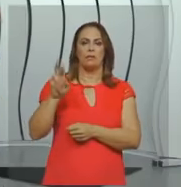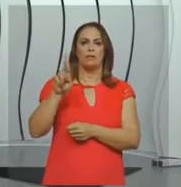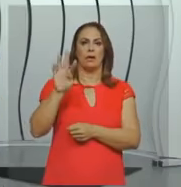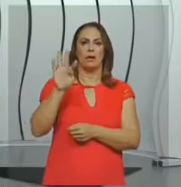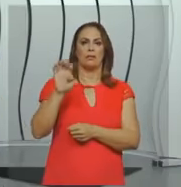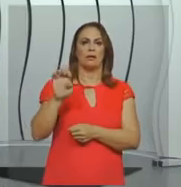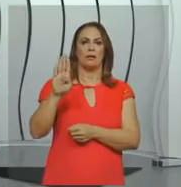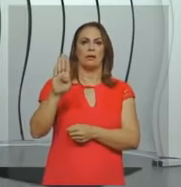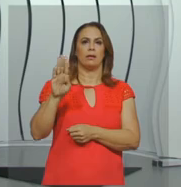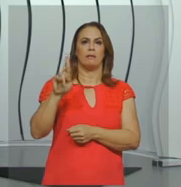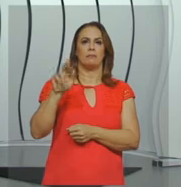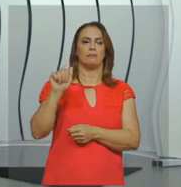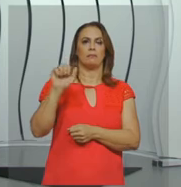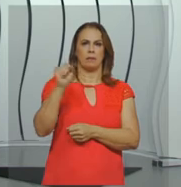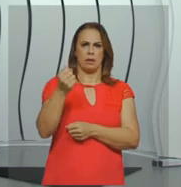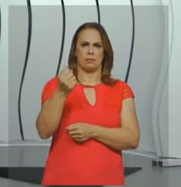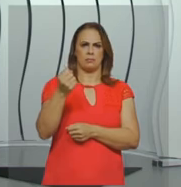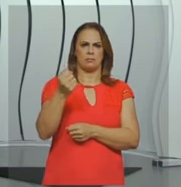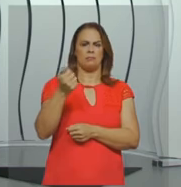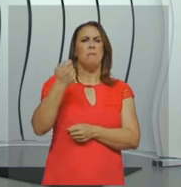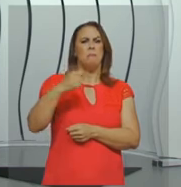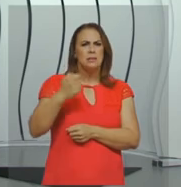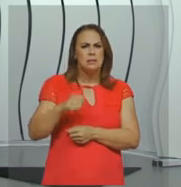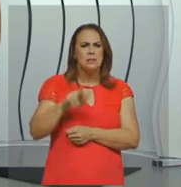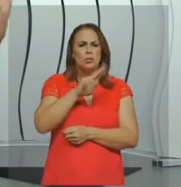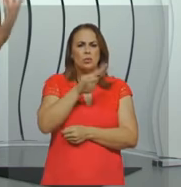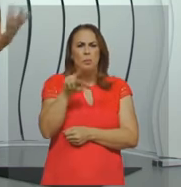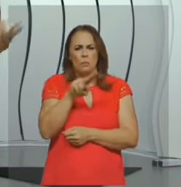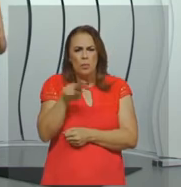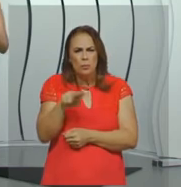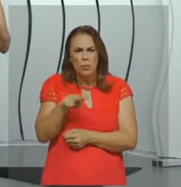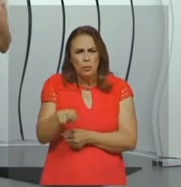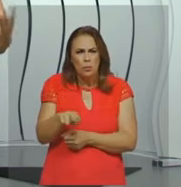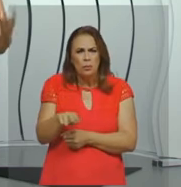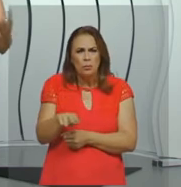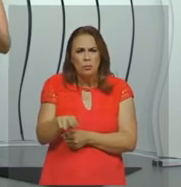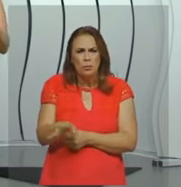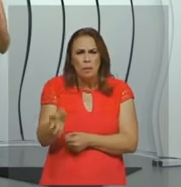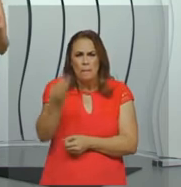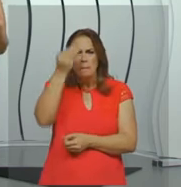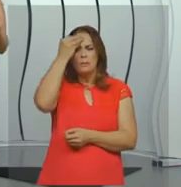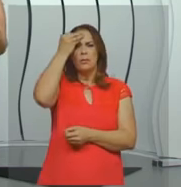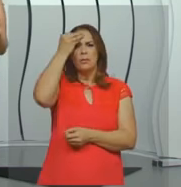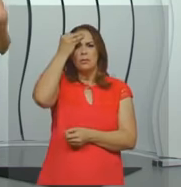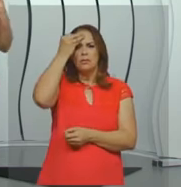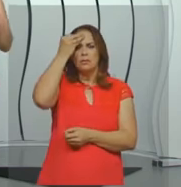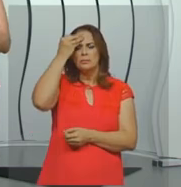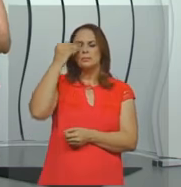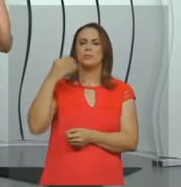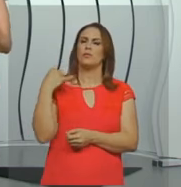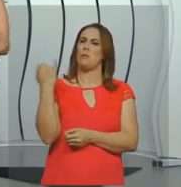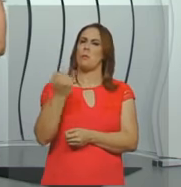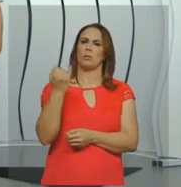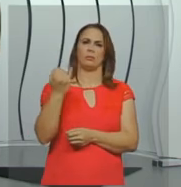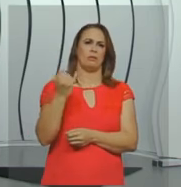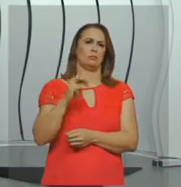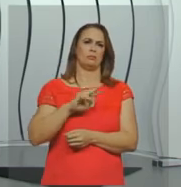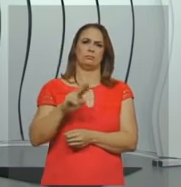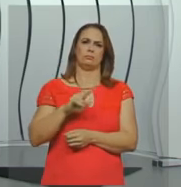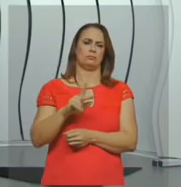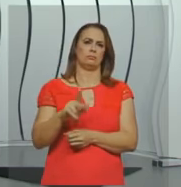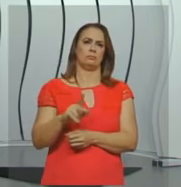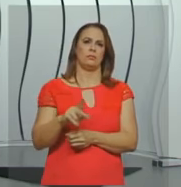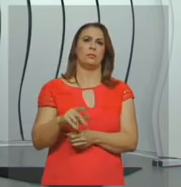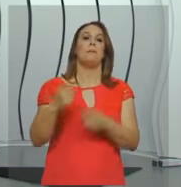de tantos ossos? Não. O mais importante é saber a fisiologia, a função, a importância deles na nossa locomoção